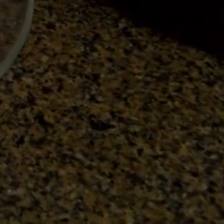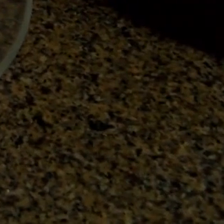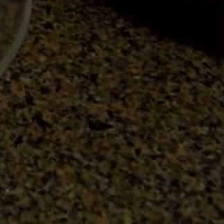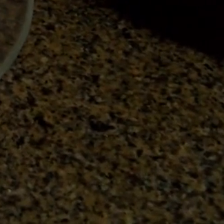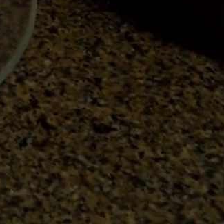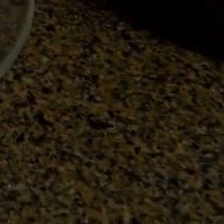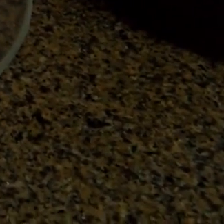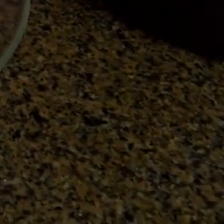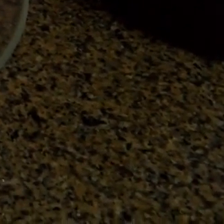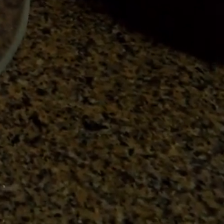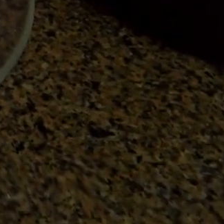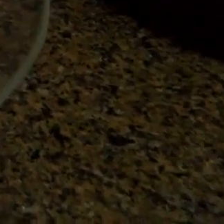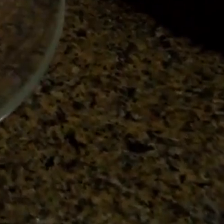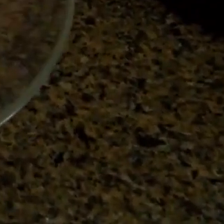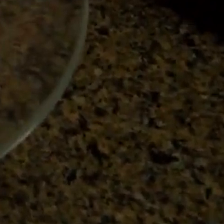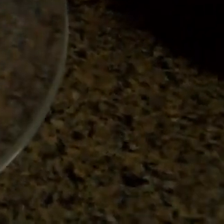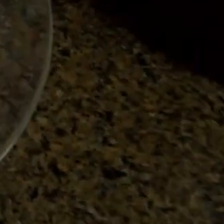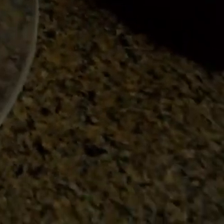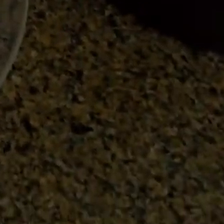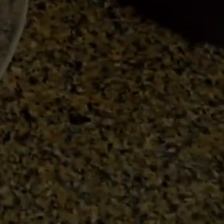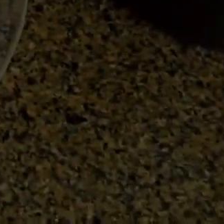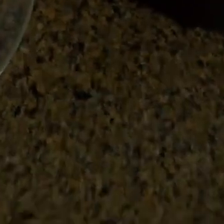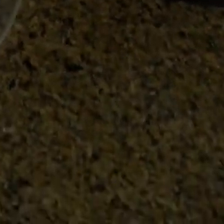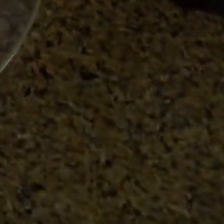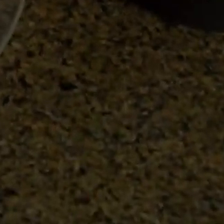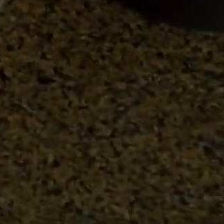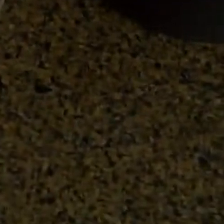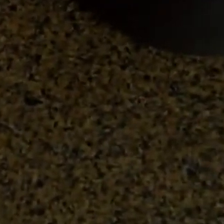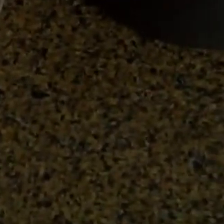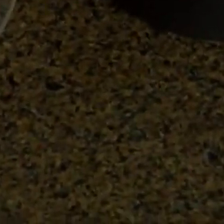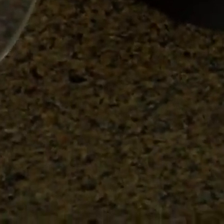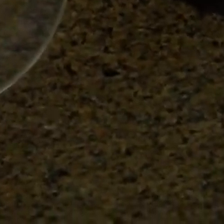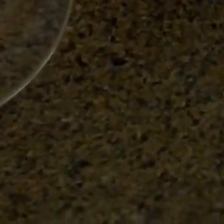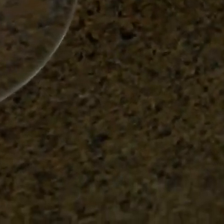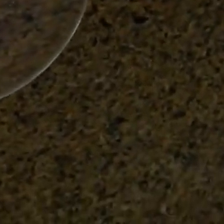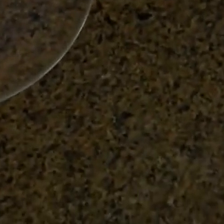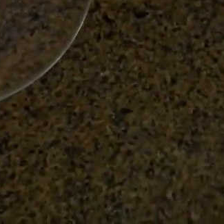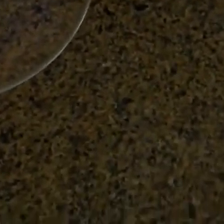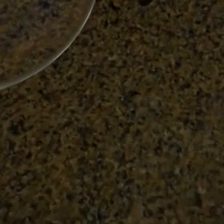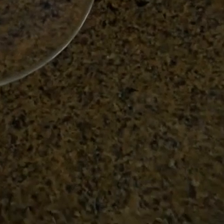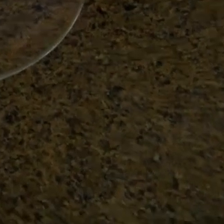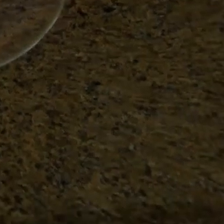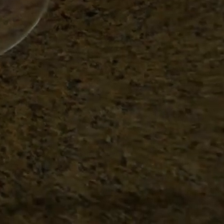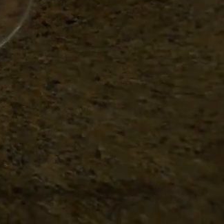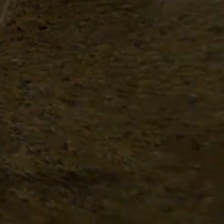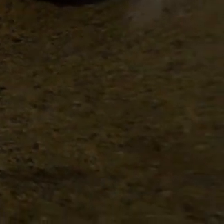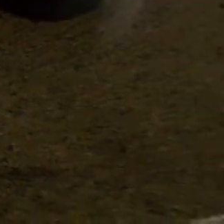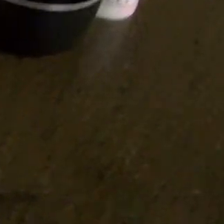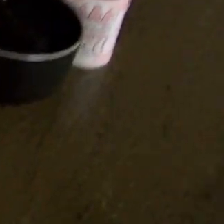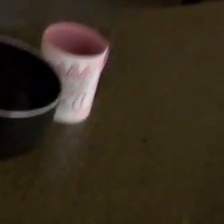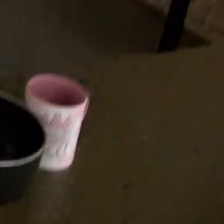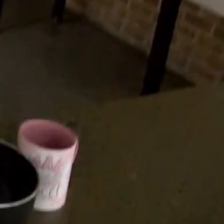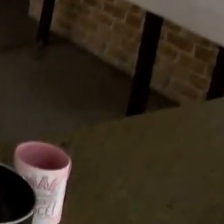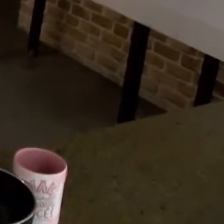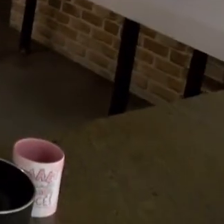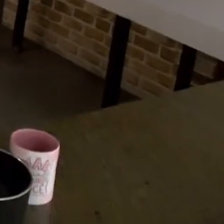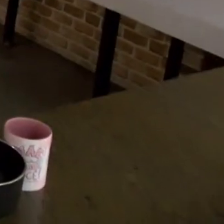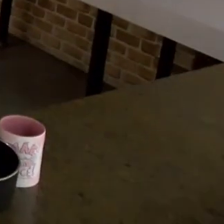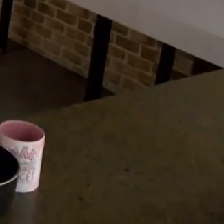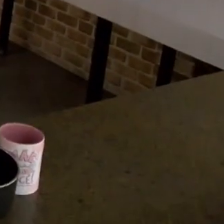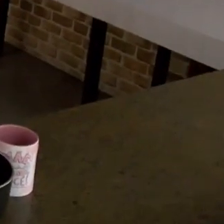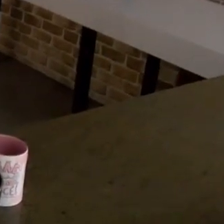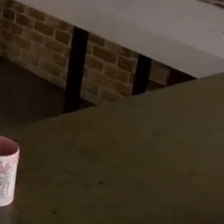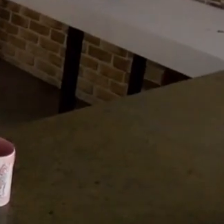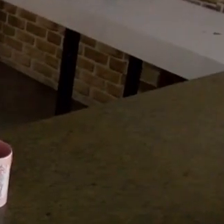Agora, Tião, é a hora que a gente vai misturar os outros ingredientes. A gente já deixou